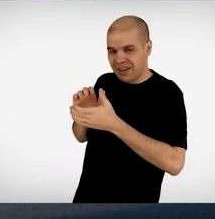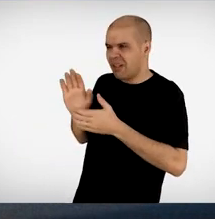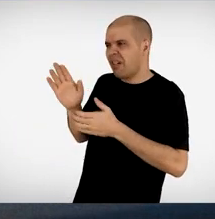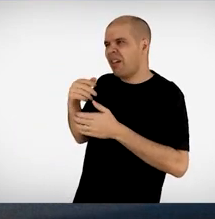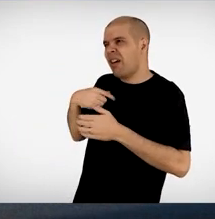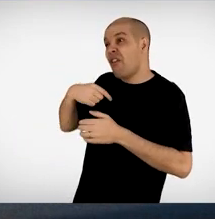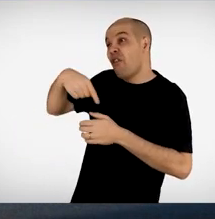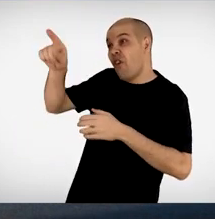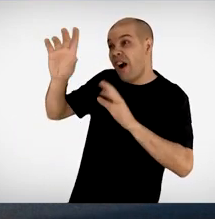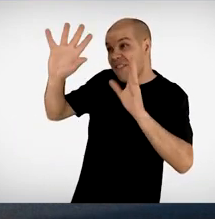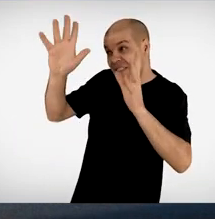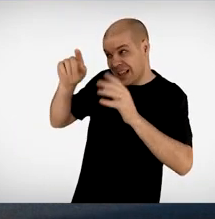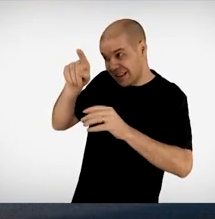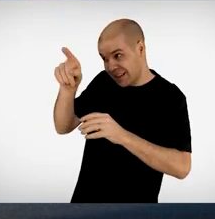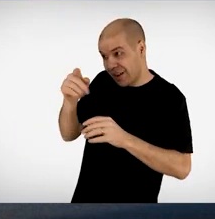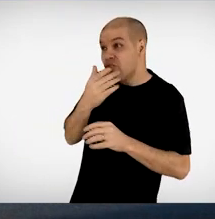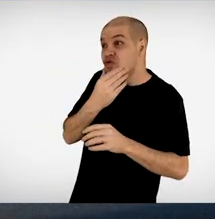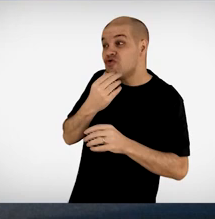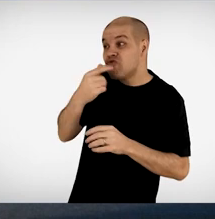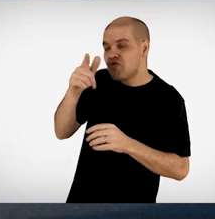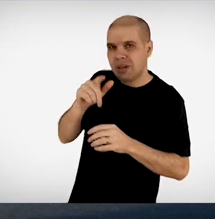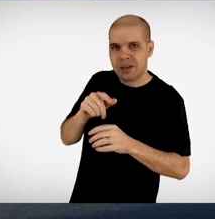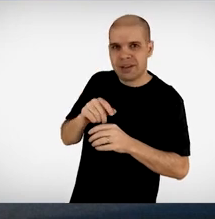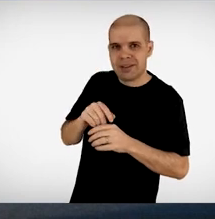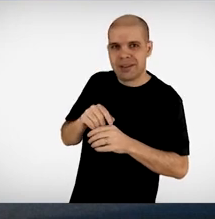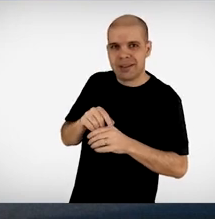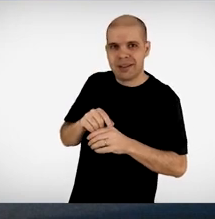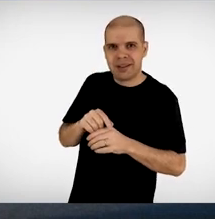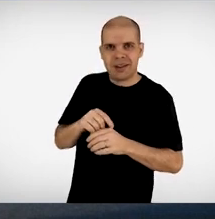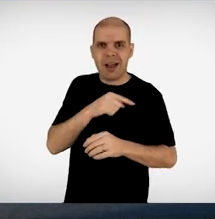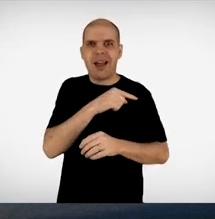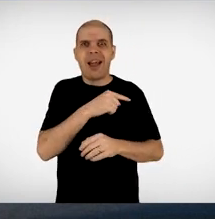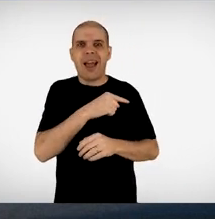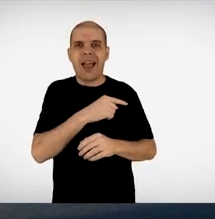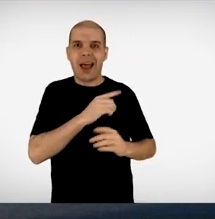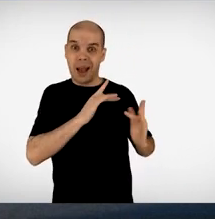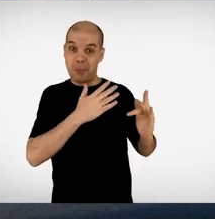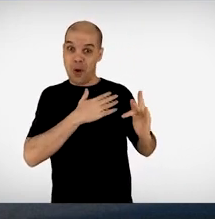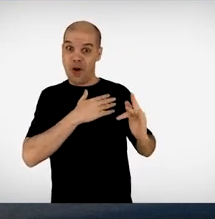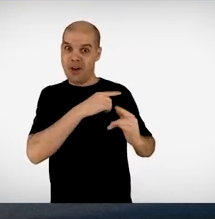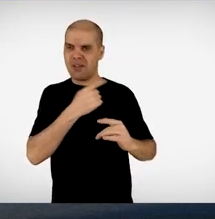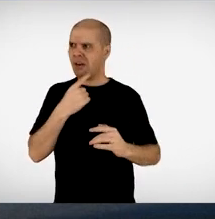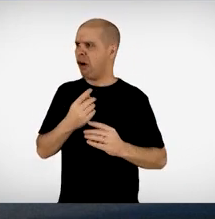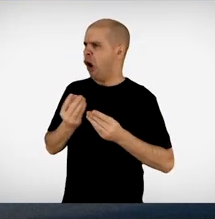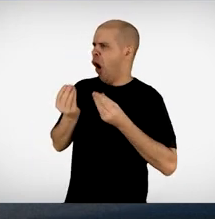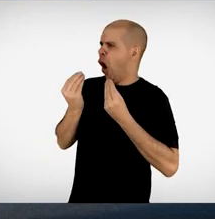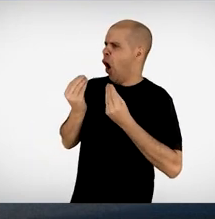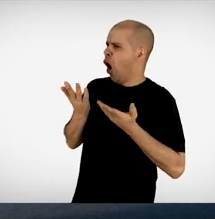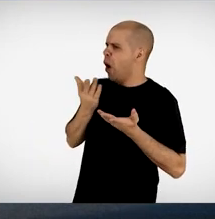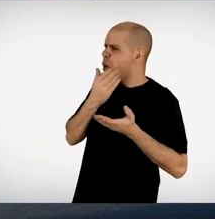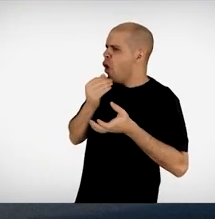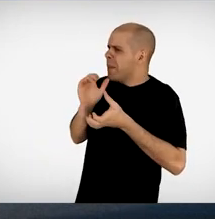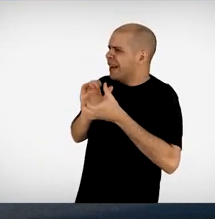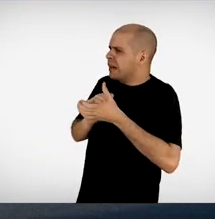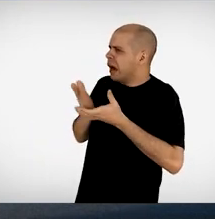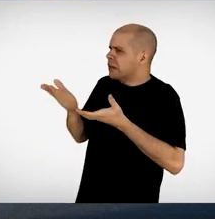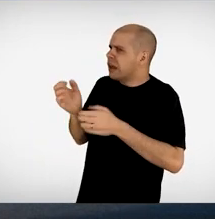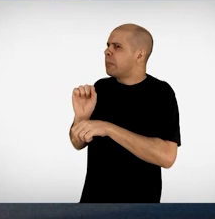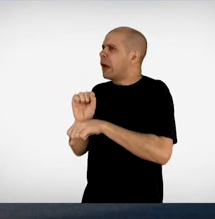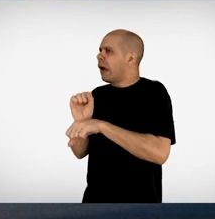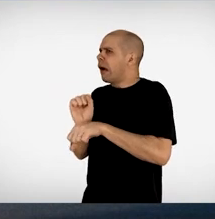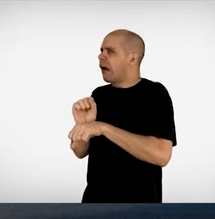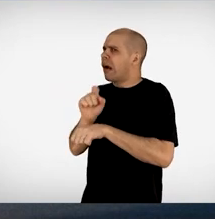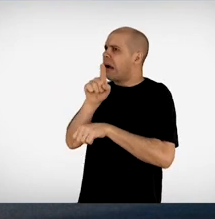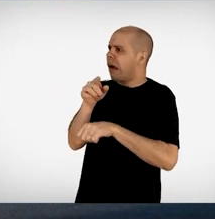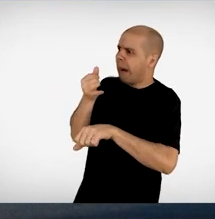festa e conhece outro cara e só chega no dia seguinte de manhã. Ele olhou para mim e falou, que absurdo, o cara está esperando ela. E ela ou que um